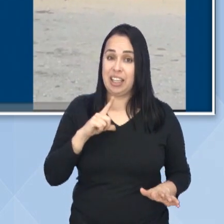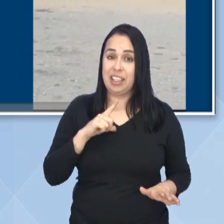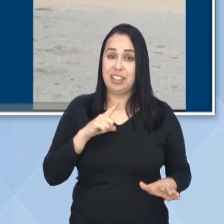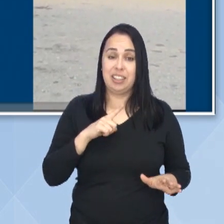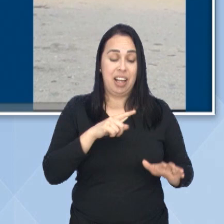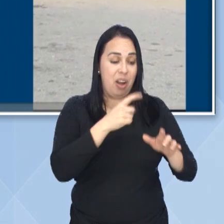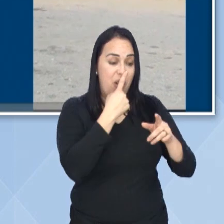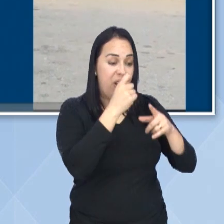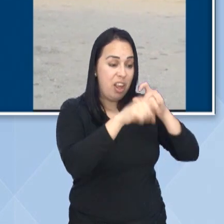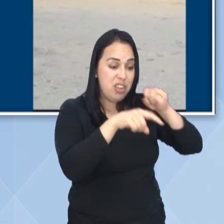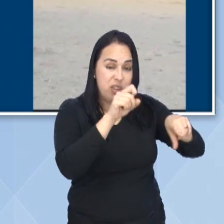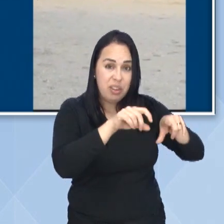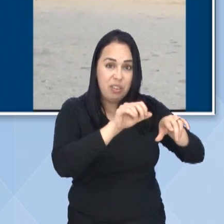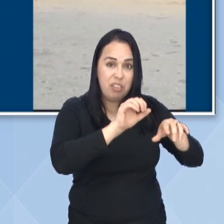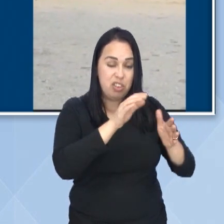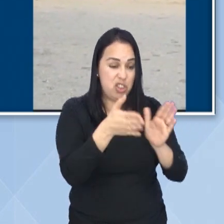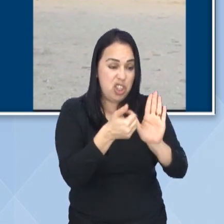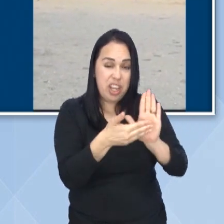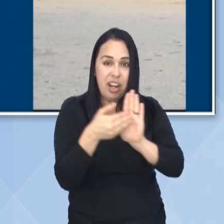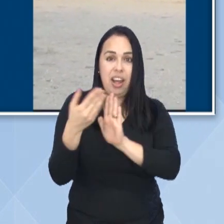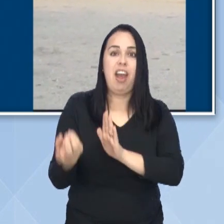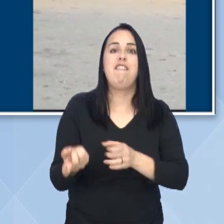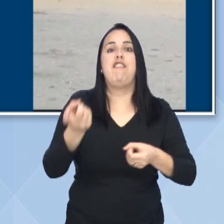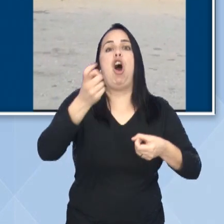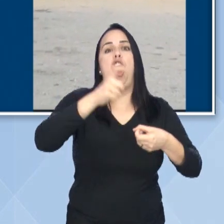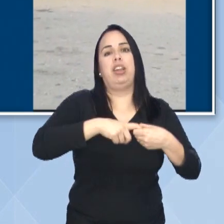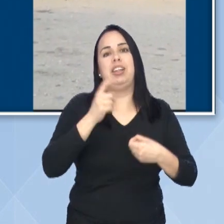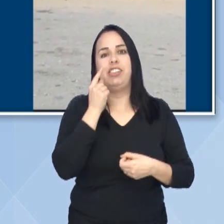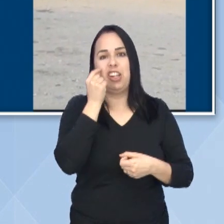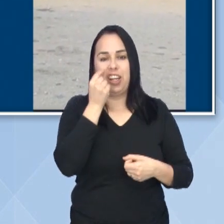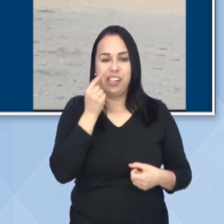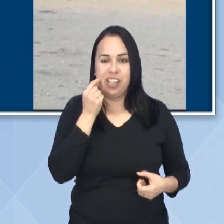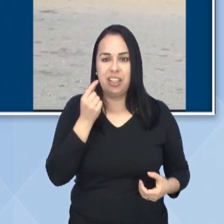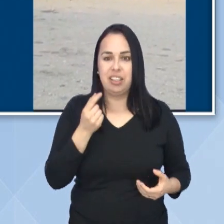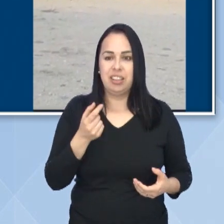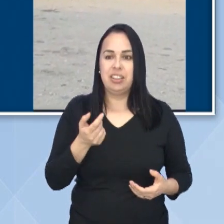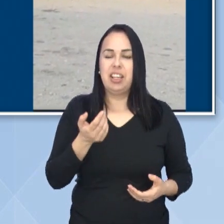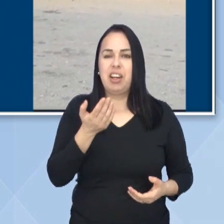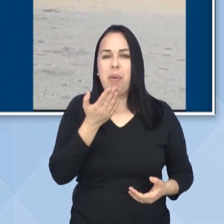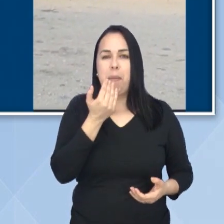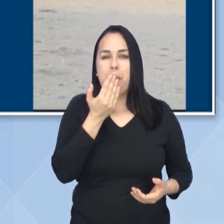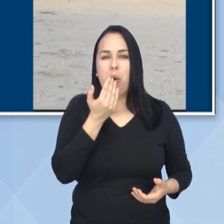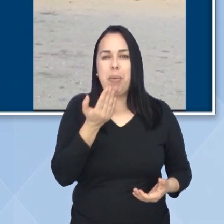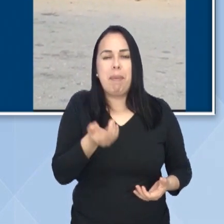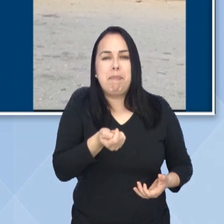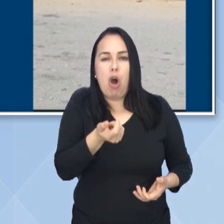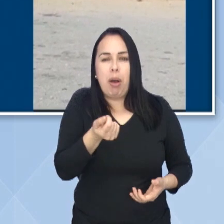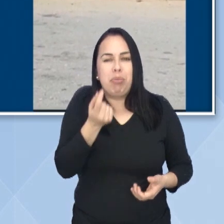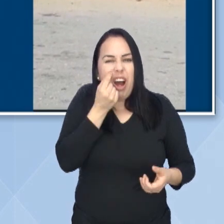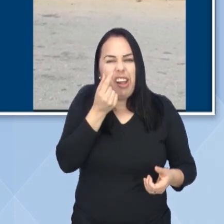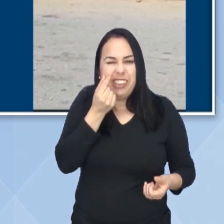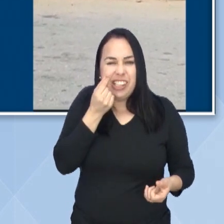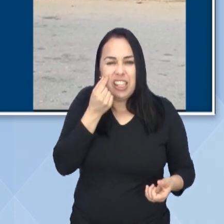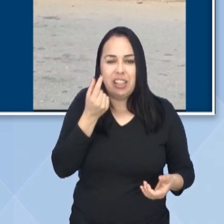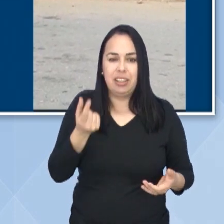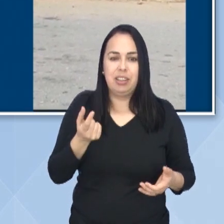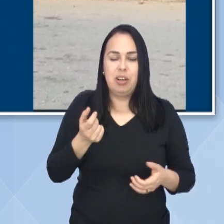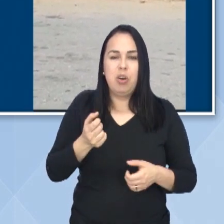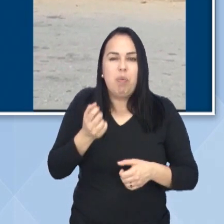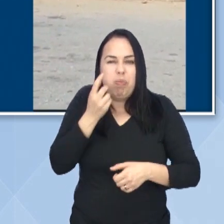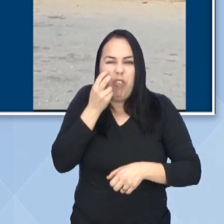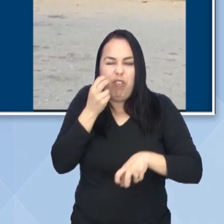eles voltam ali. O gente deve estar estranhando, porque tem pouca comida lá para eles. Tudo